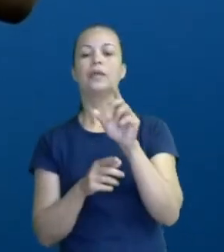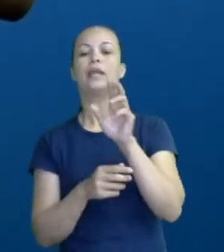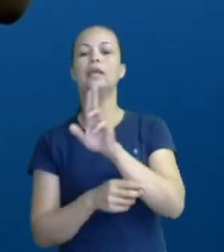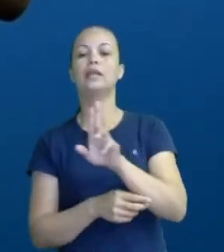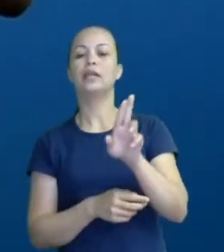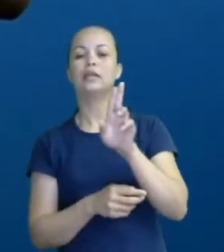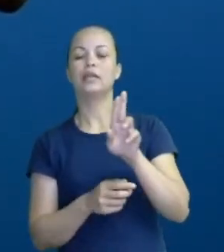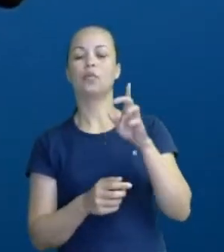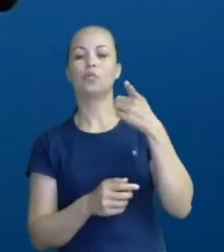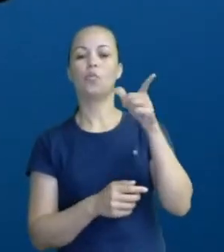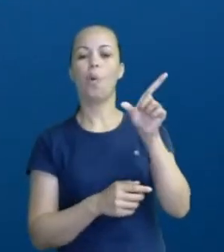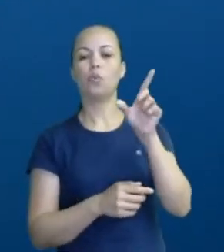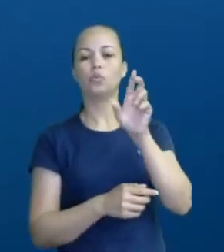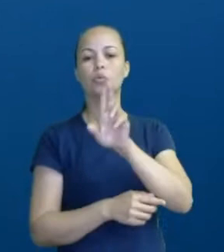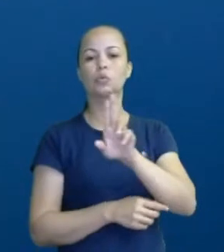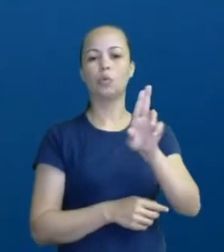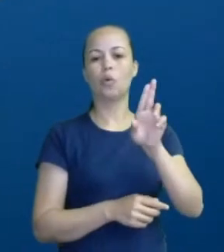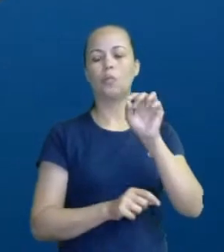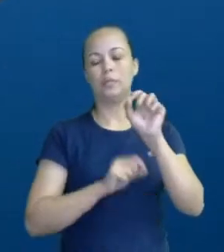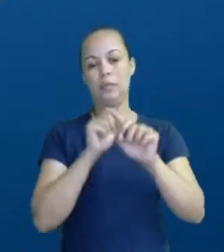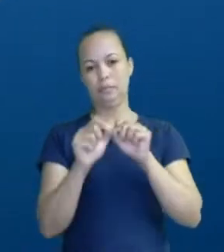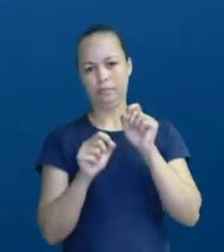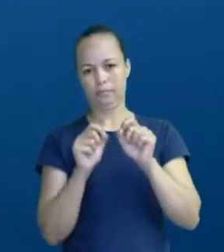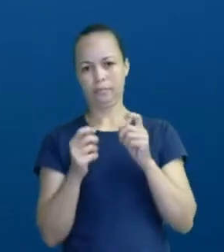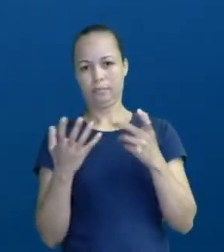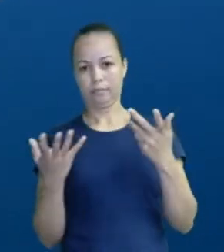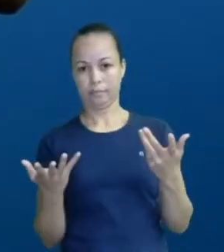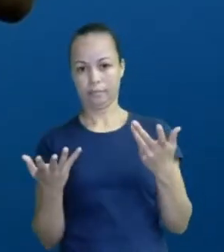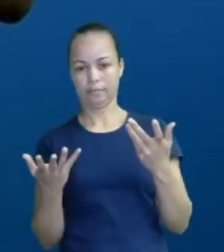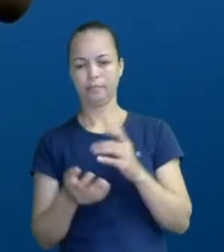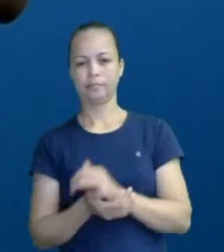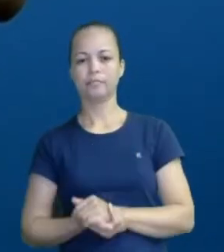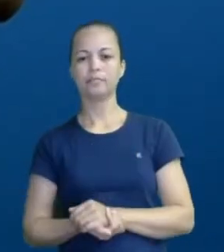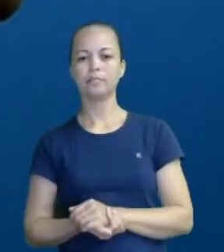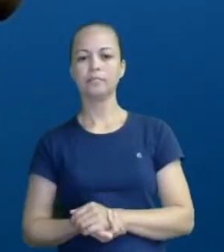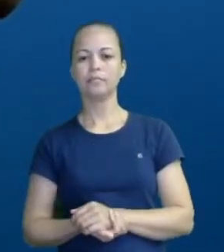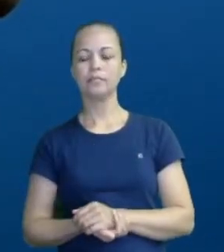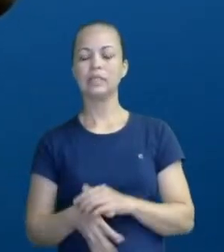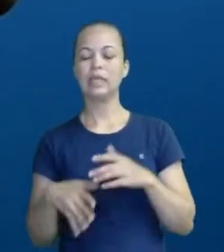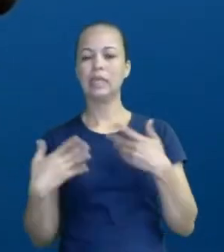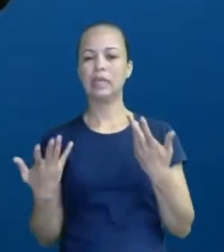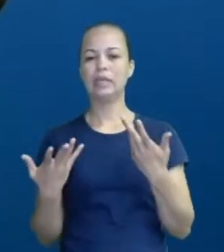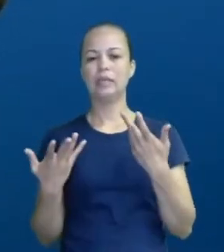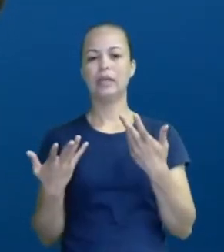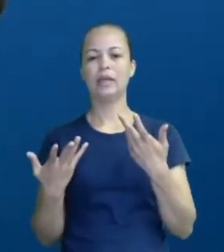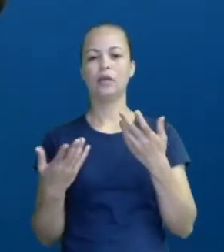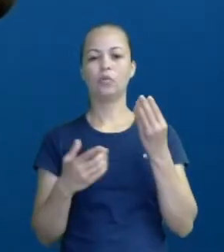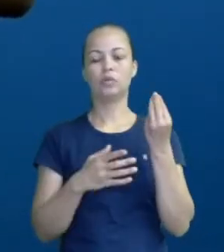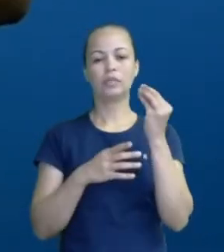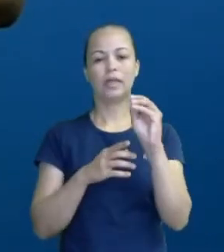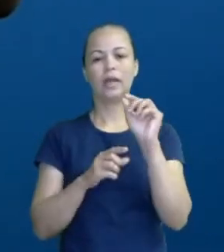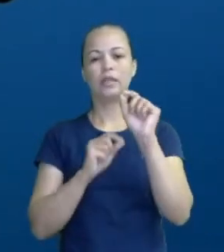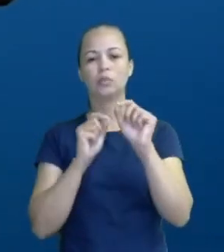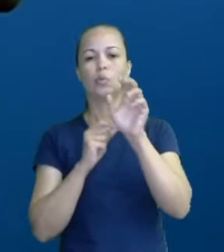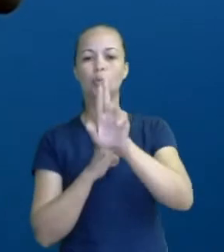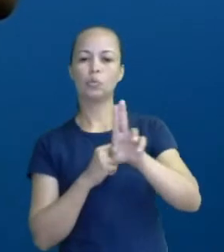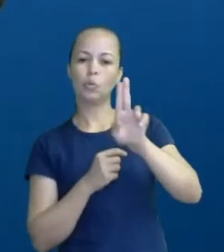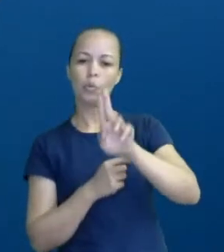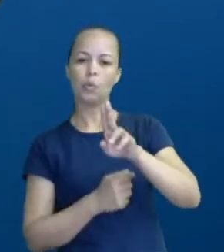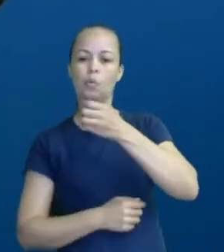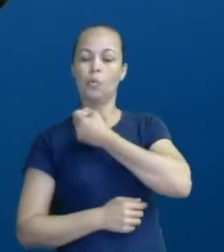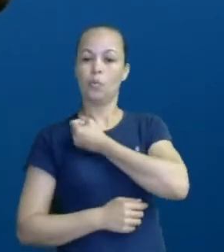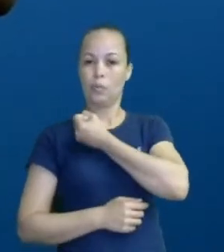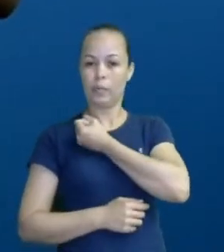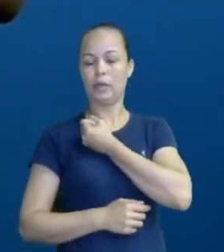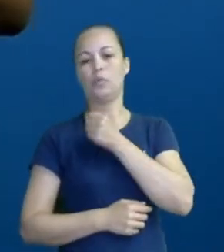Ele é considerado o quê, tia? Ele é considerado um número ímpar. E a gente vai ver